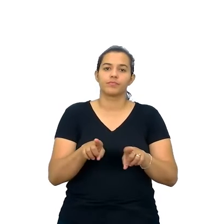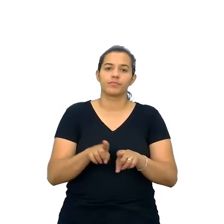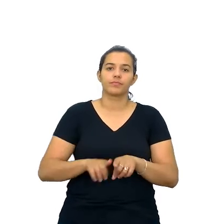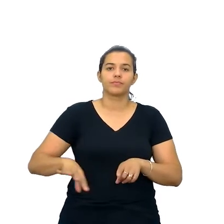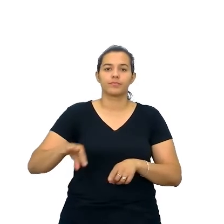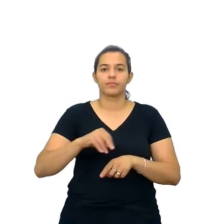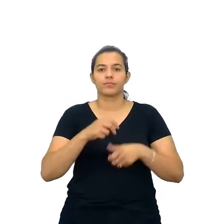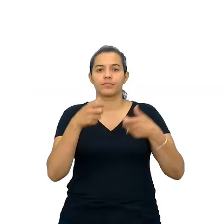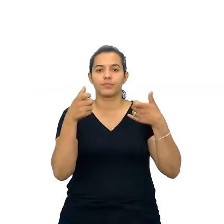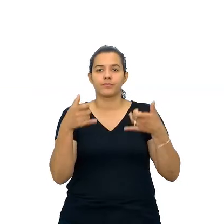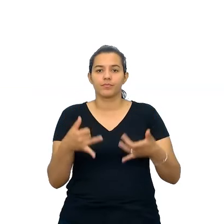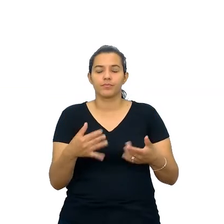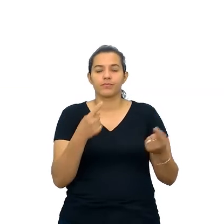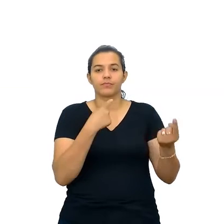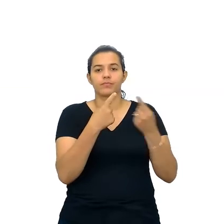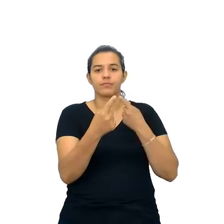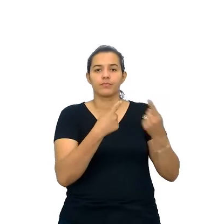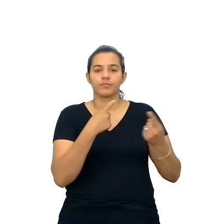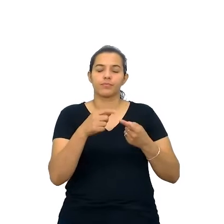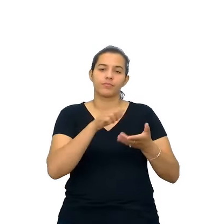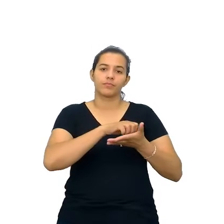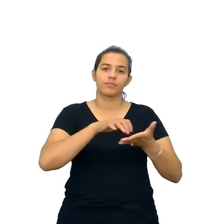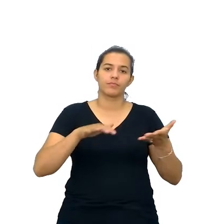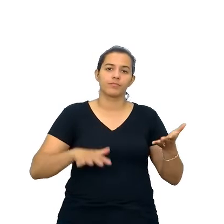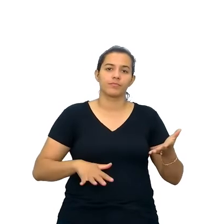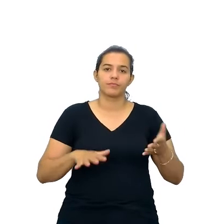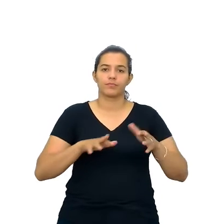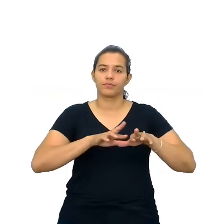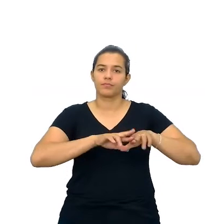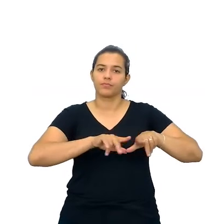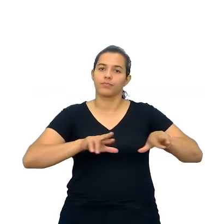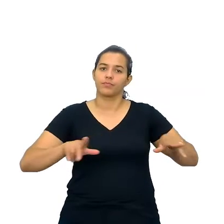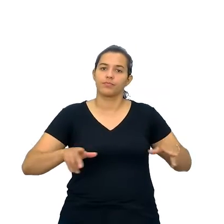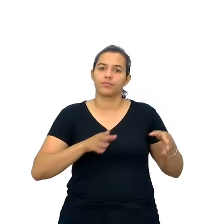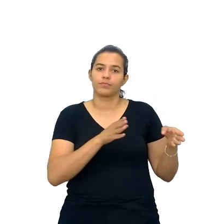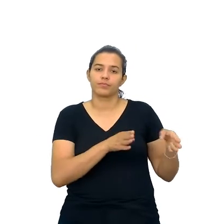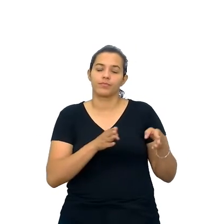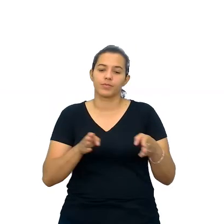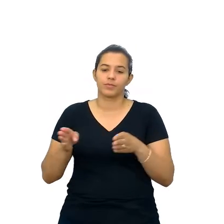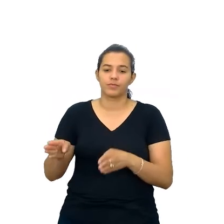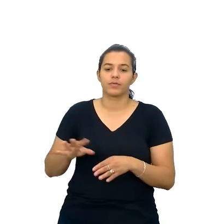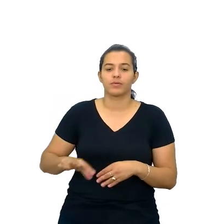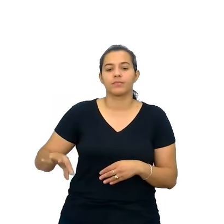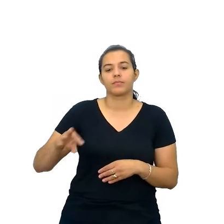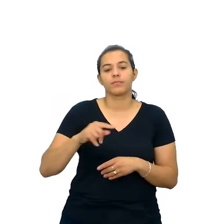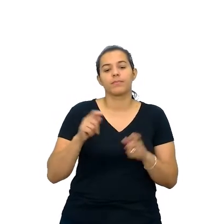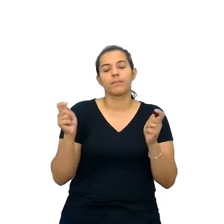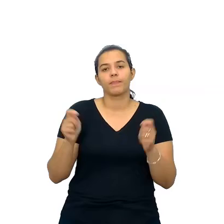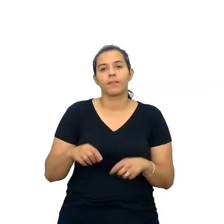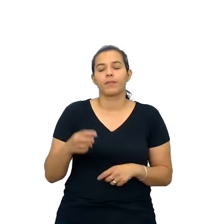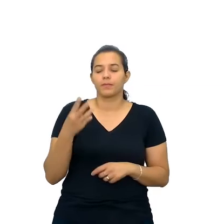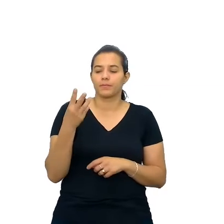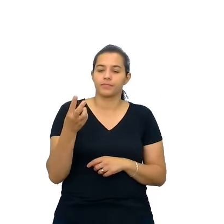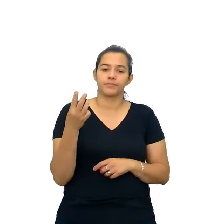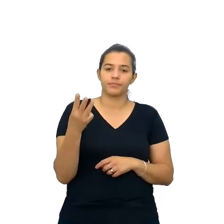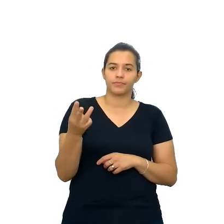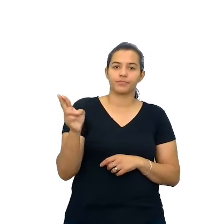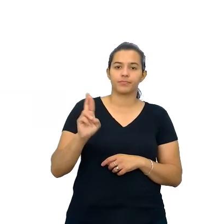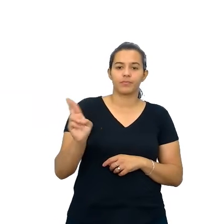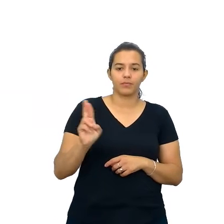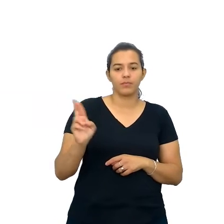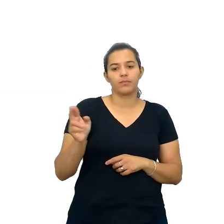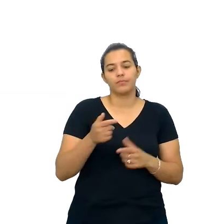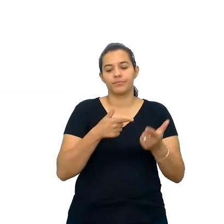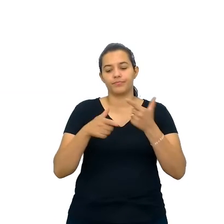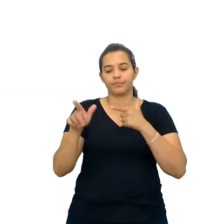elencar essa dinâmica aí, que cada um pode ter custado R$ 3, mas pode ter custado